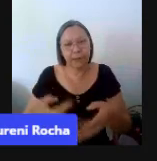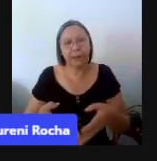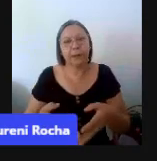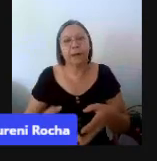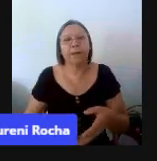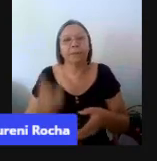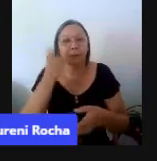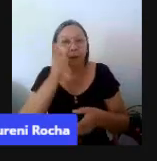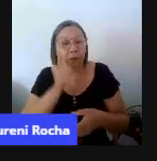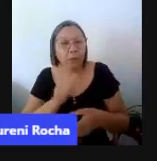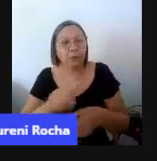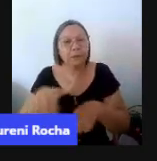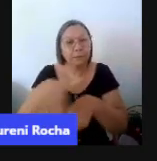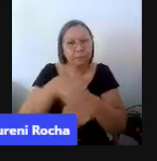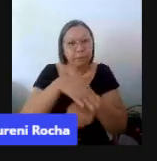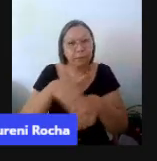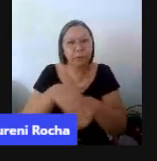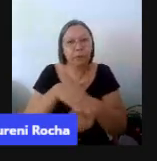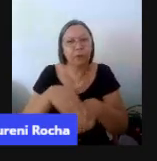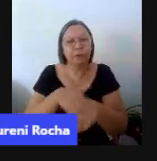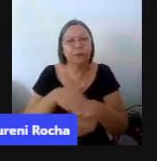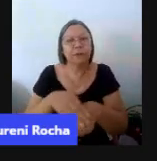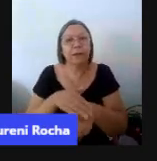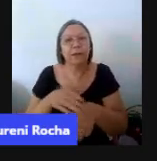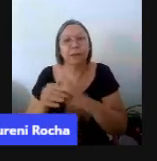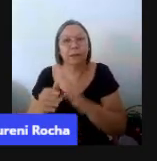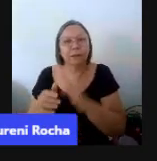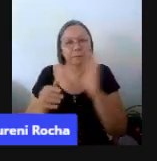vocês, esse daí do ladinho, do lado do Donate.